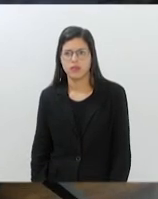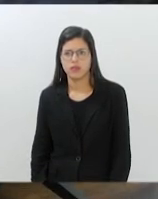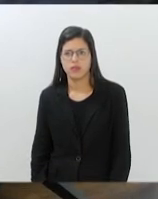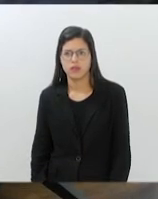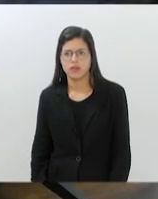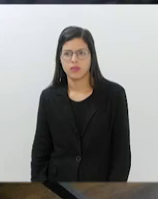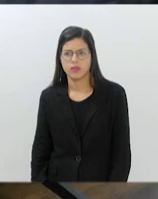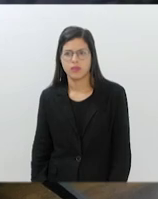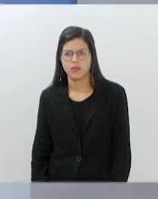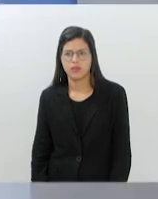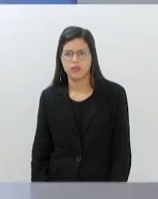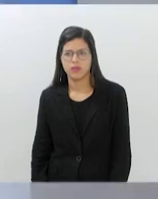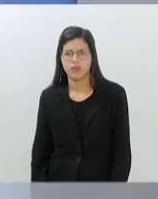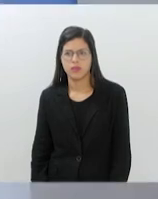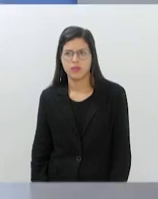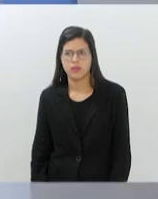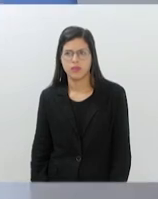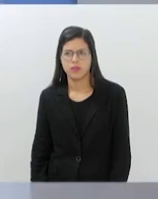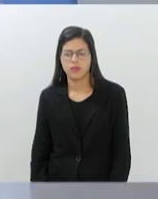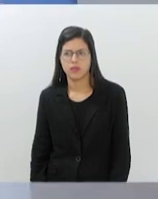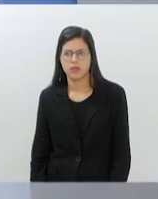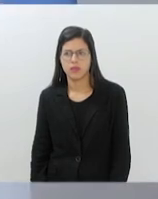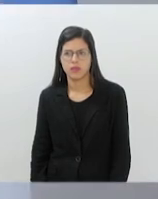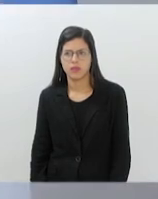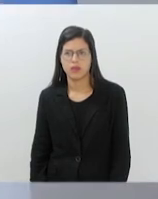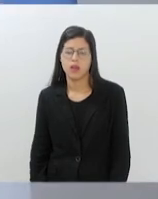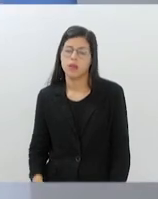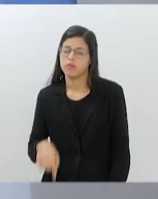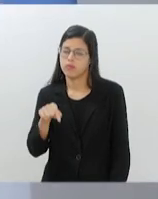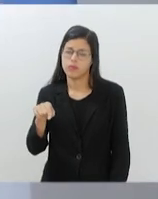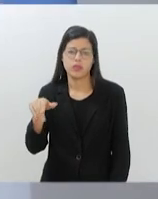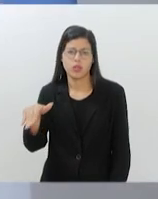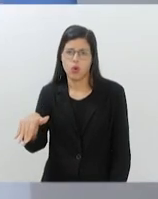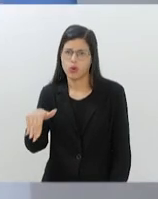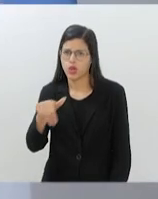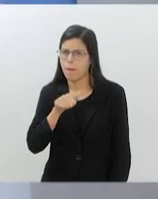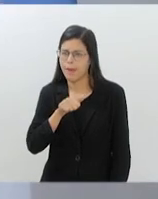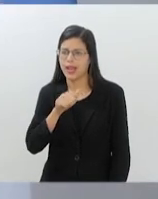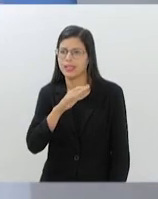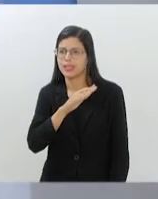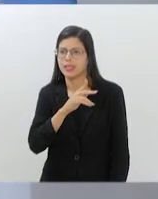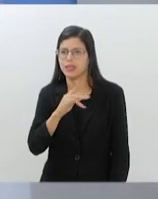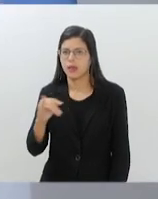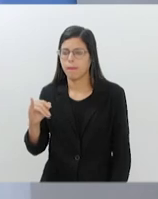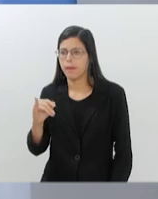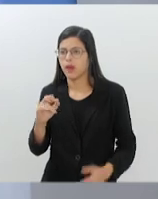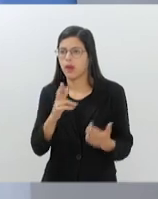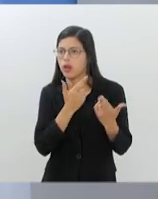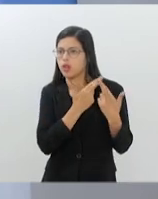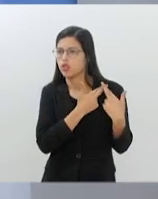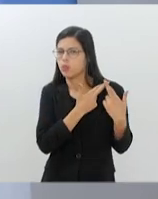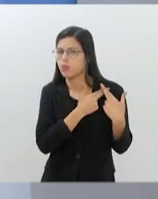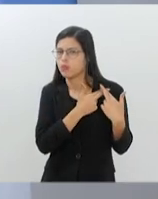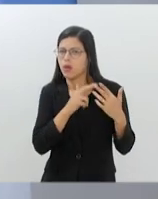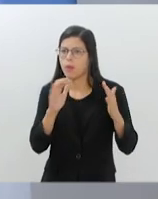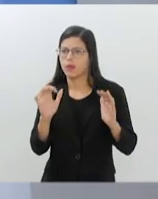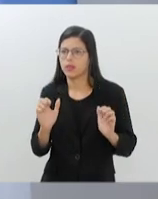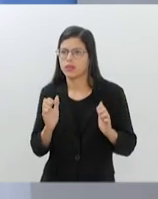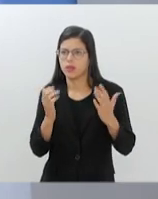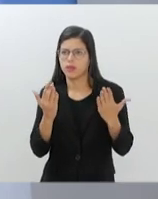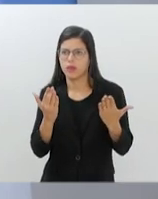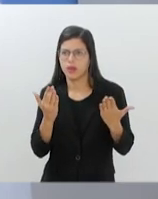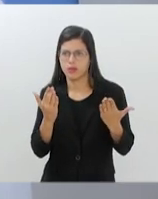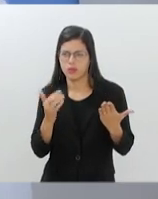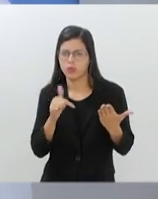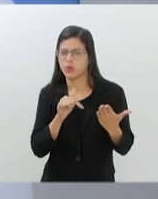qu a senhora a senhora a senhora foi chamada a uma CPI sendo a maior responsável por esse evento sim por